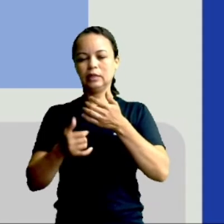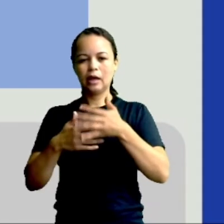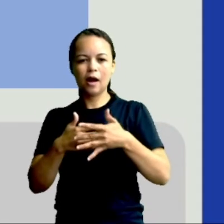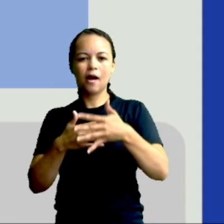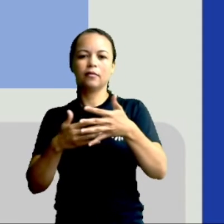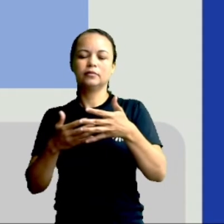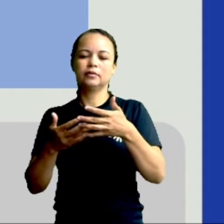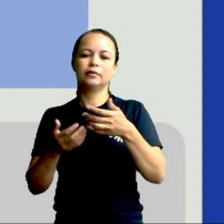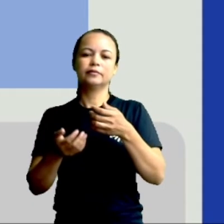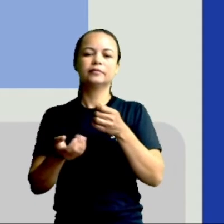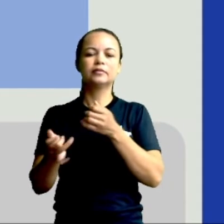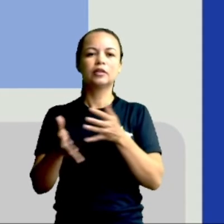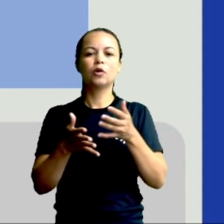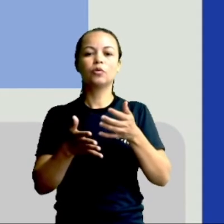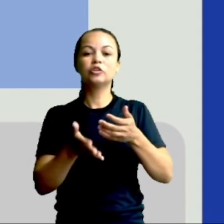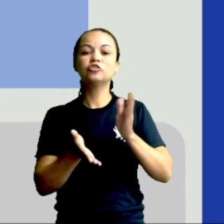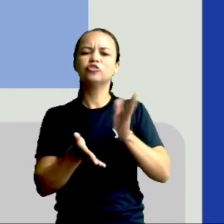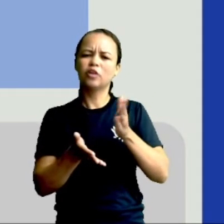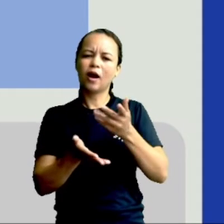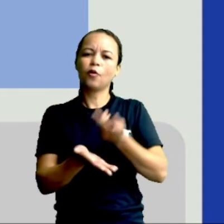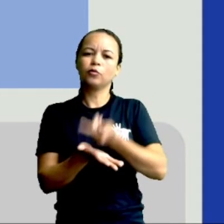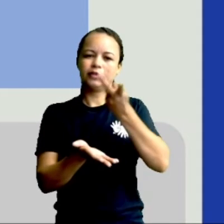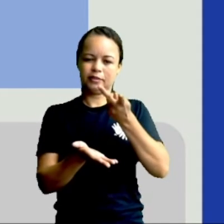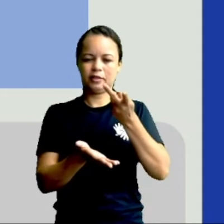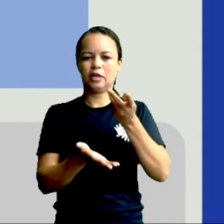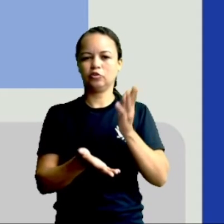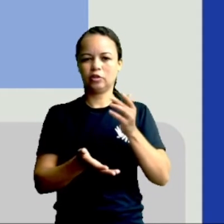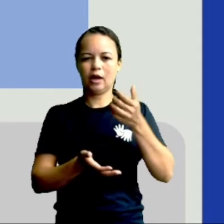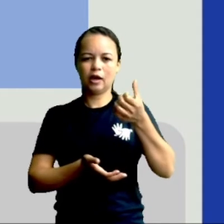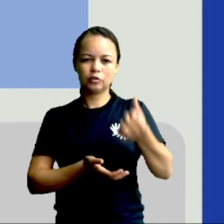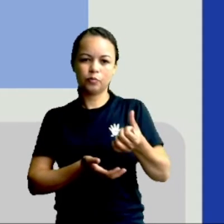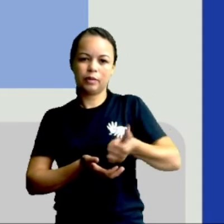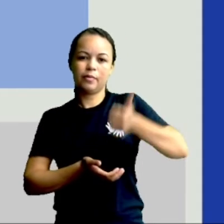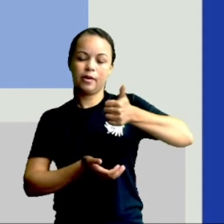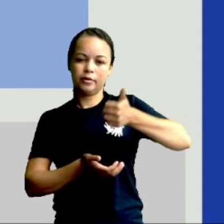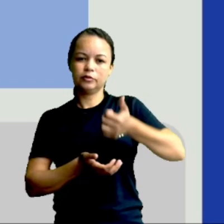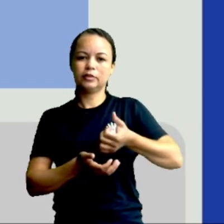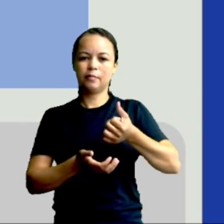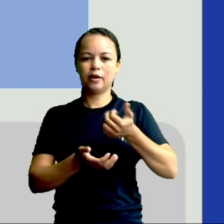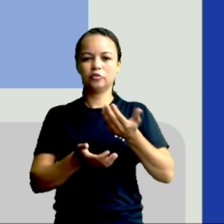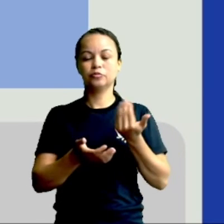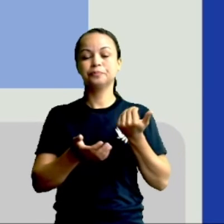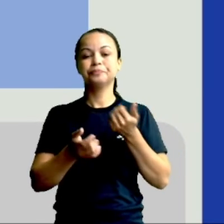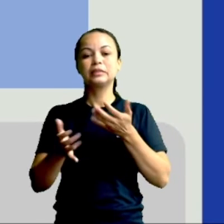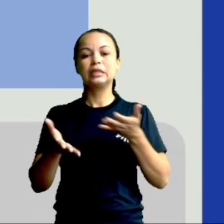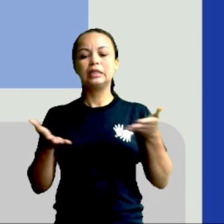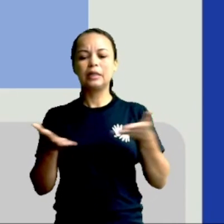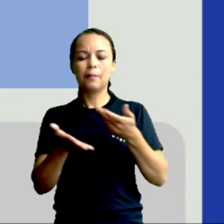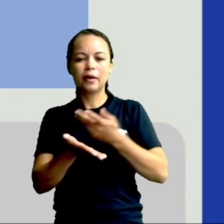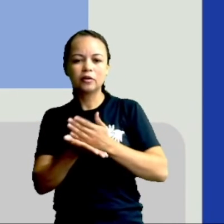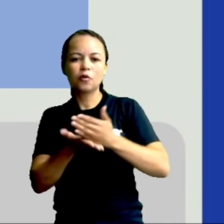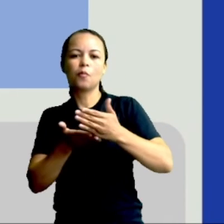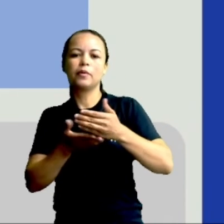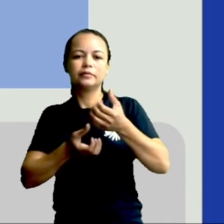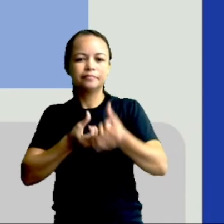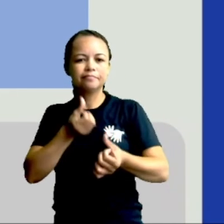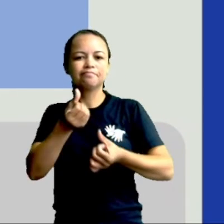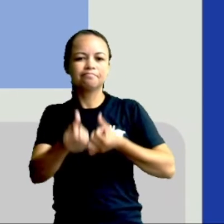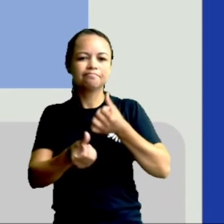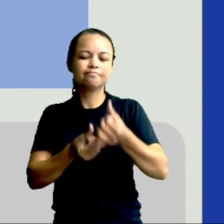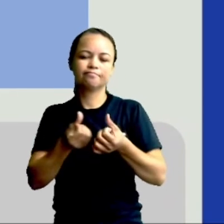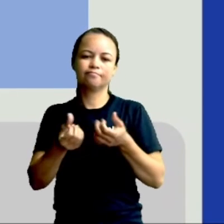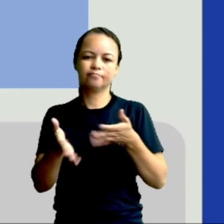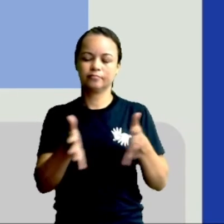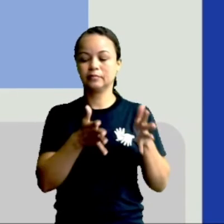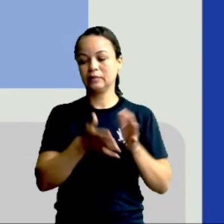Alguns que já aconteceram e outros que ainda vão acontecer no segundo semestre. E aí depois nós nos perguntamos o que é uma chuva de meteoro,